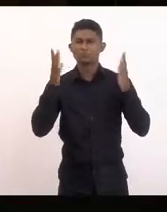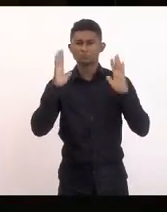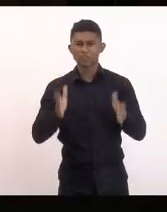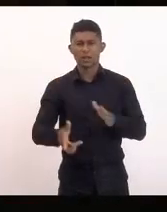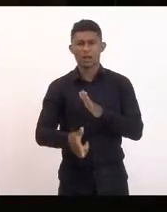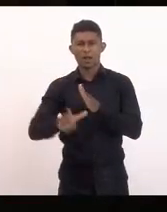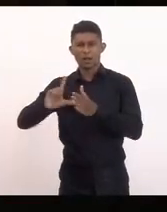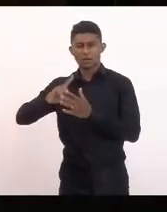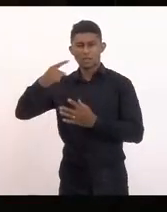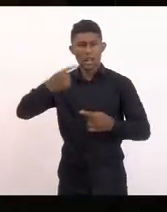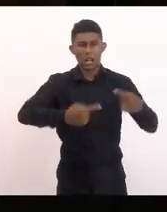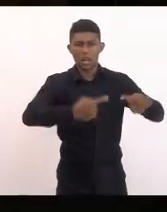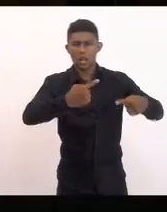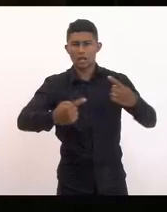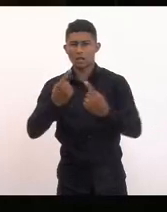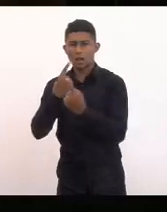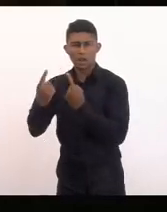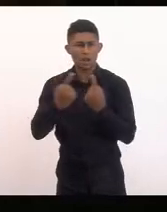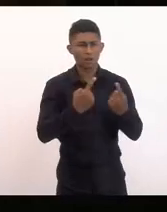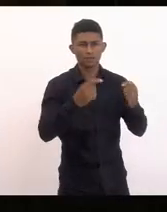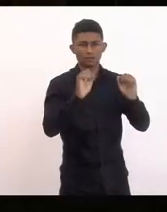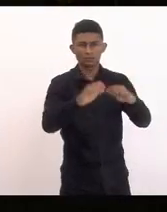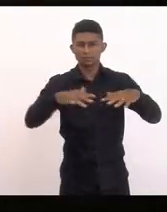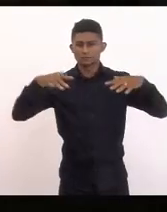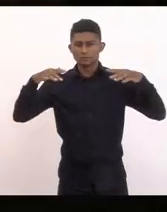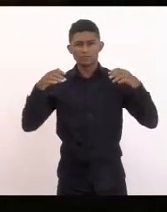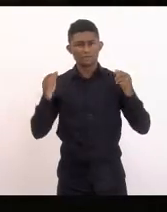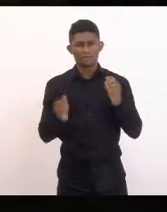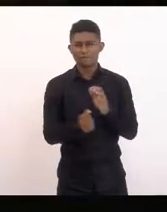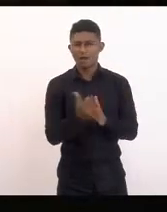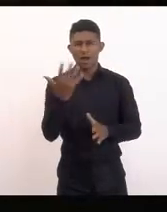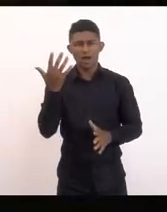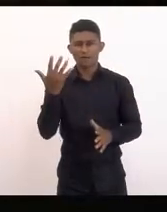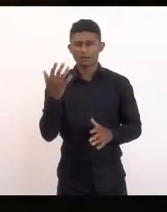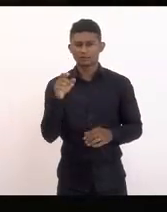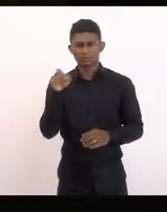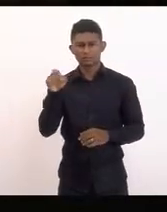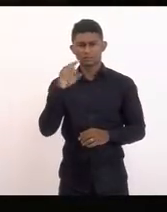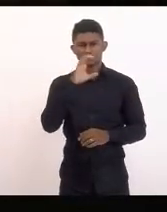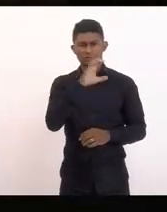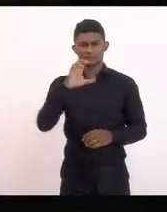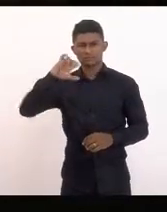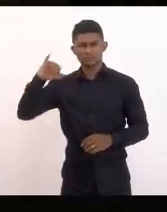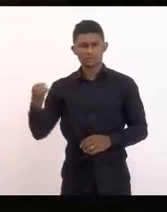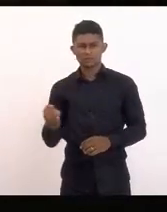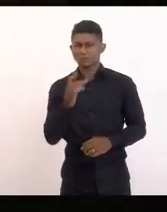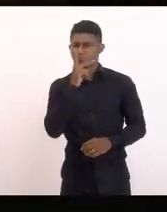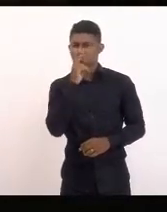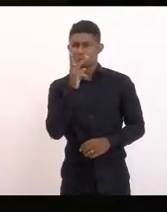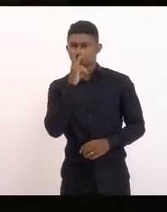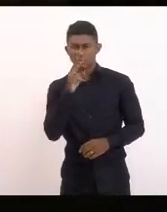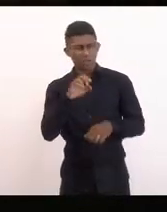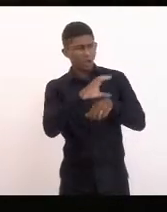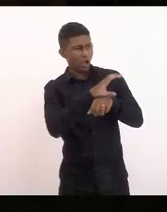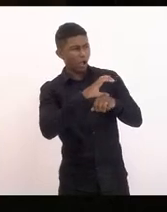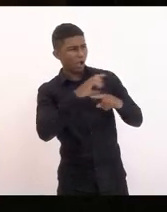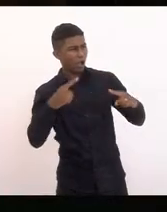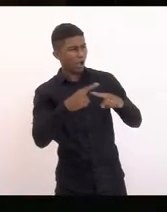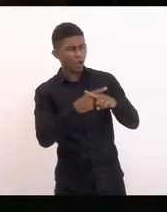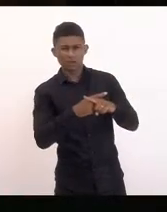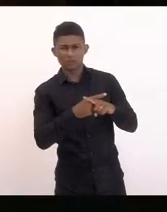várias audiências públicas, e não é possível que a CCJ não viu lá atrás que era